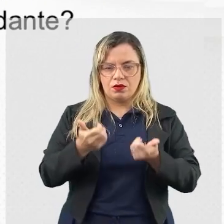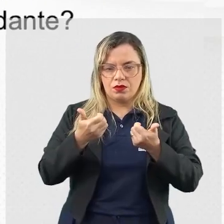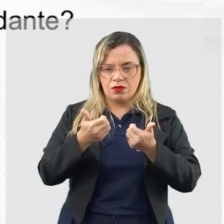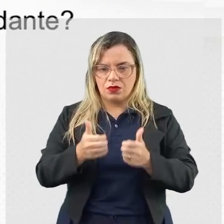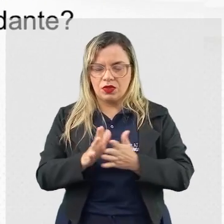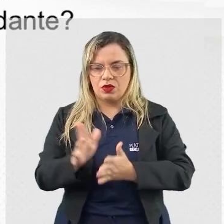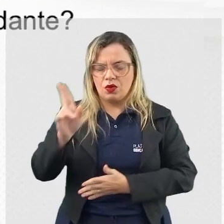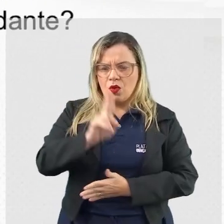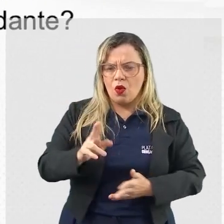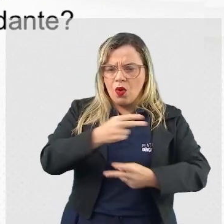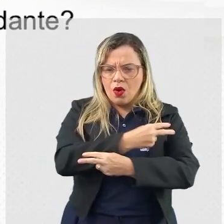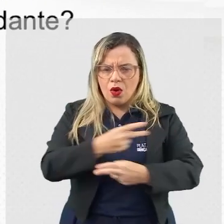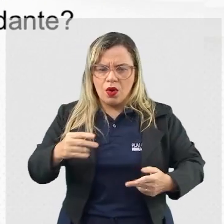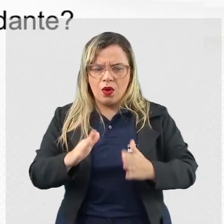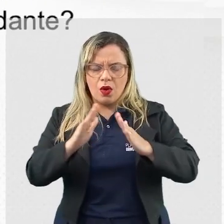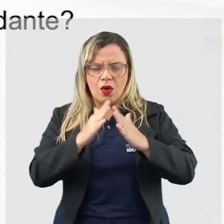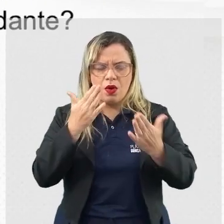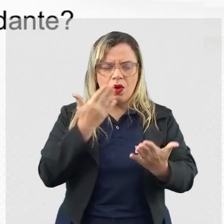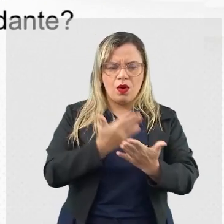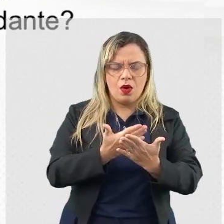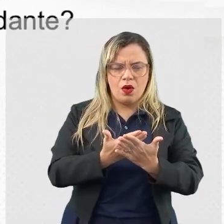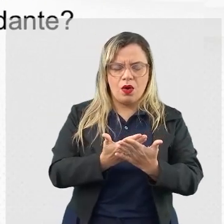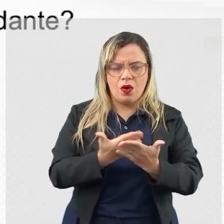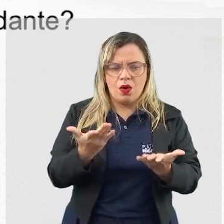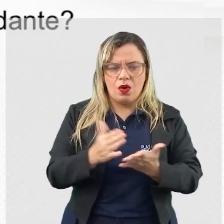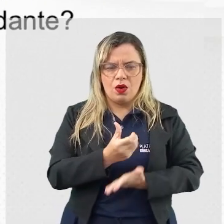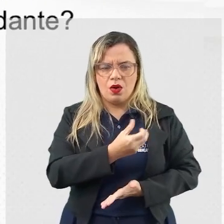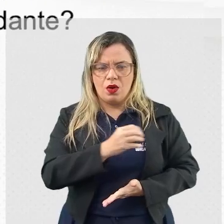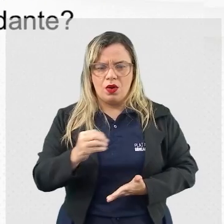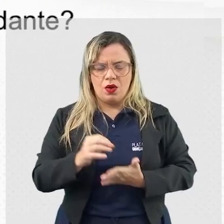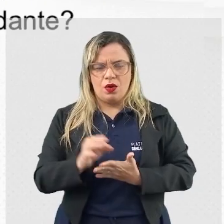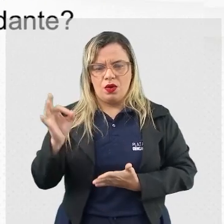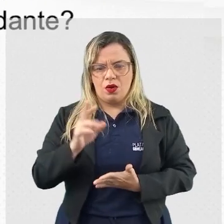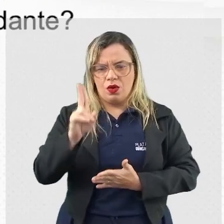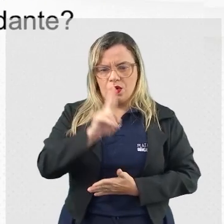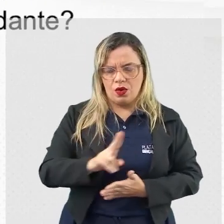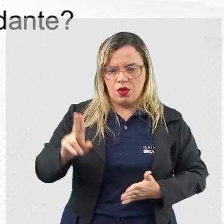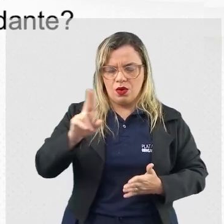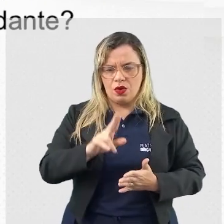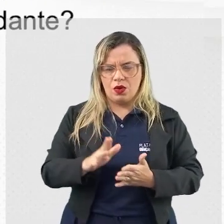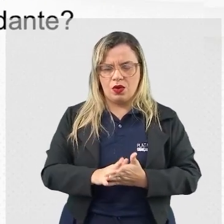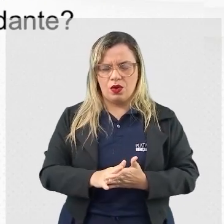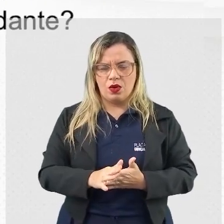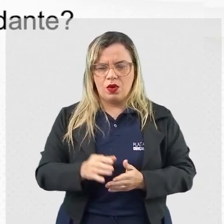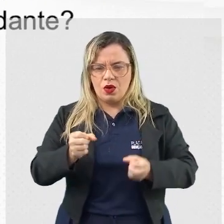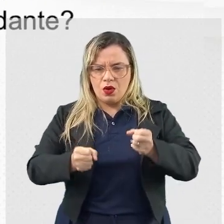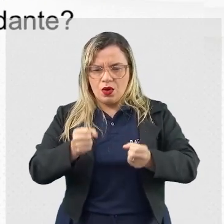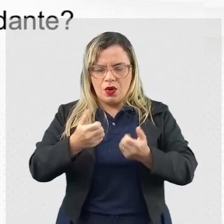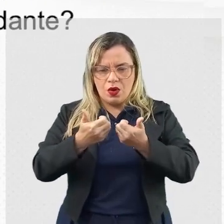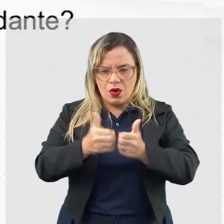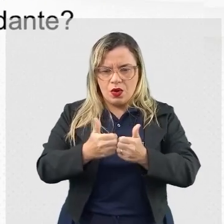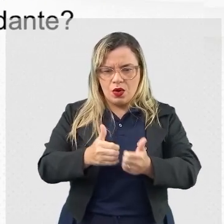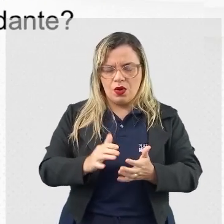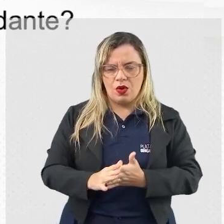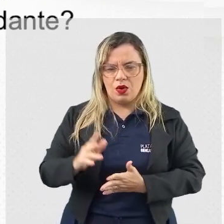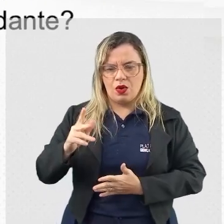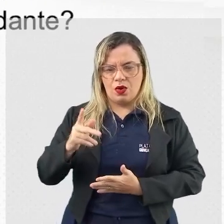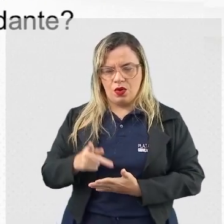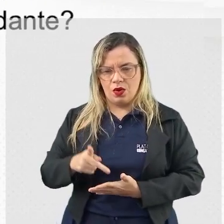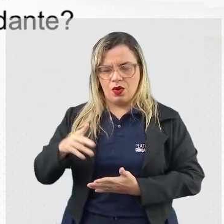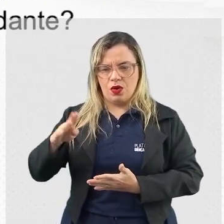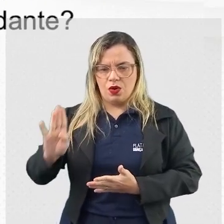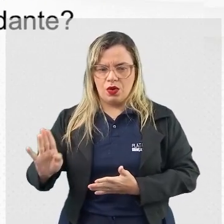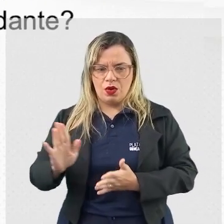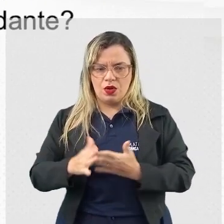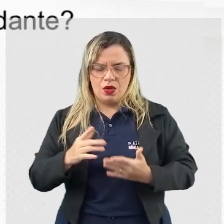E 60% afirmaram que usaram transporte público. E destes, 12% afirmaram que não tinham carteira